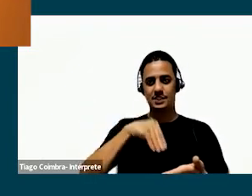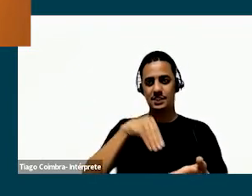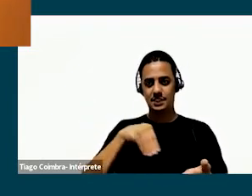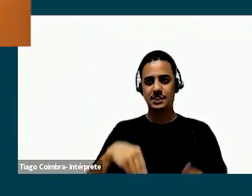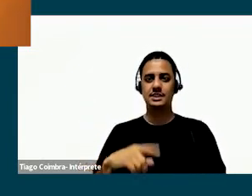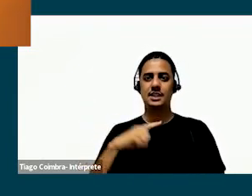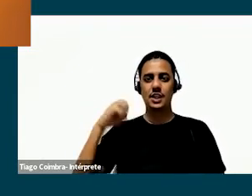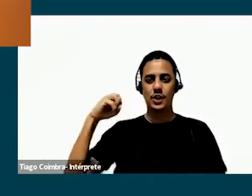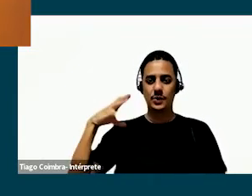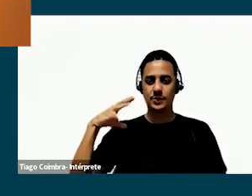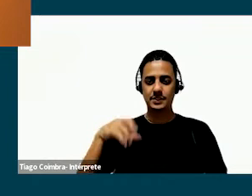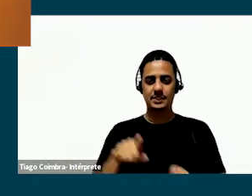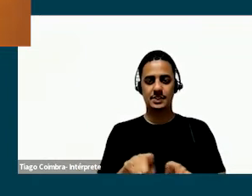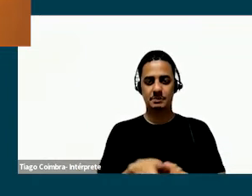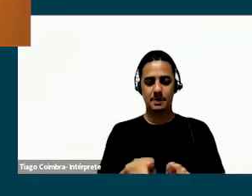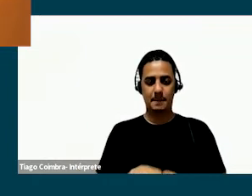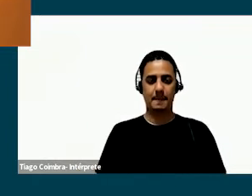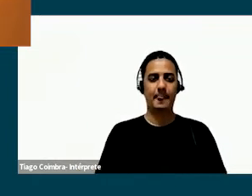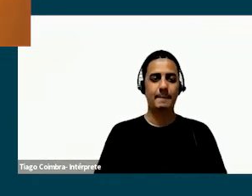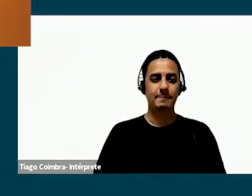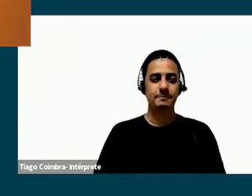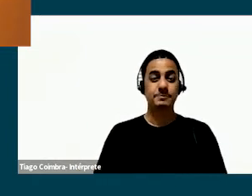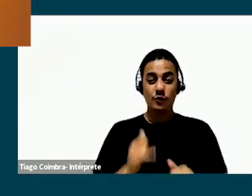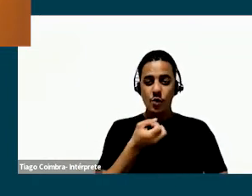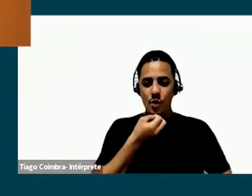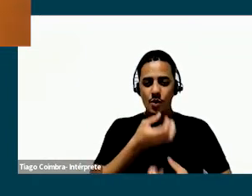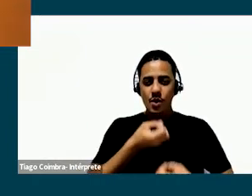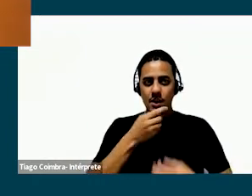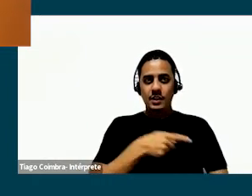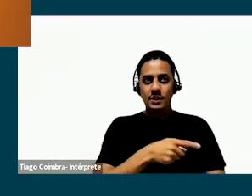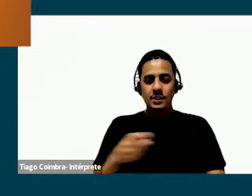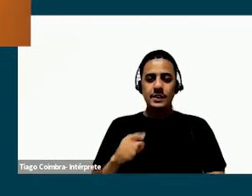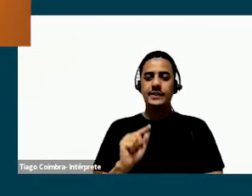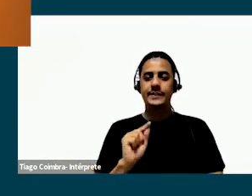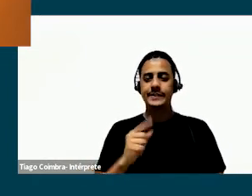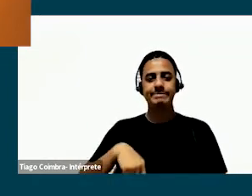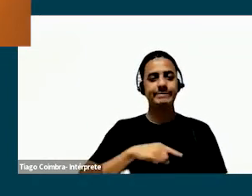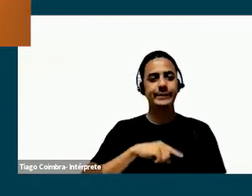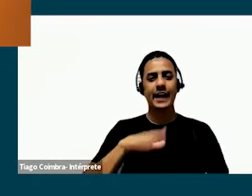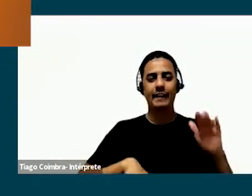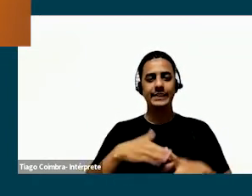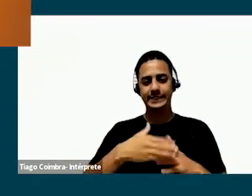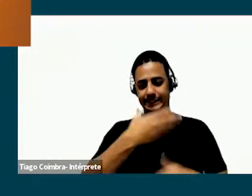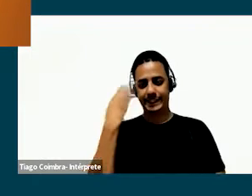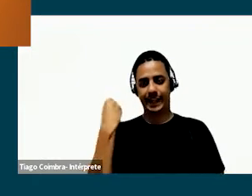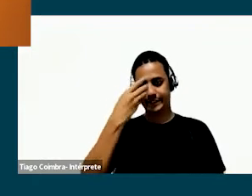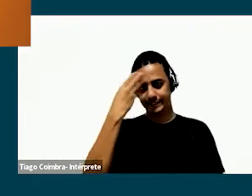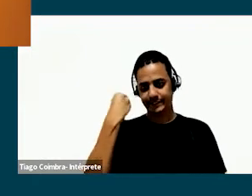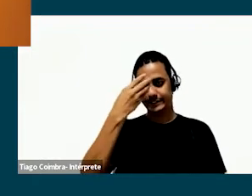tabuleiro de xadrez e uma luminária aqui, né? Então, vou contar para vocês aqui o que a gente está deixando passar, né,